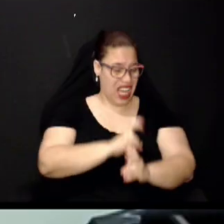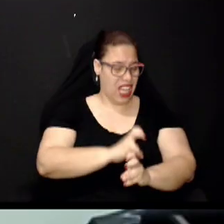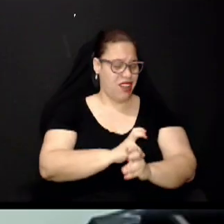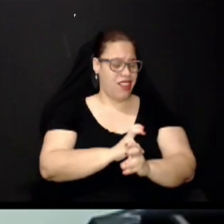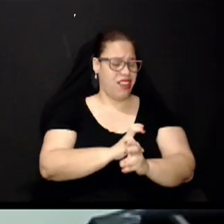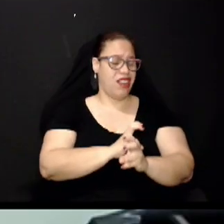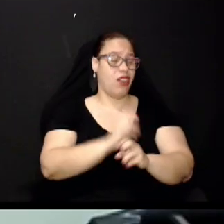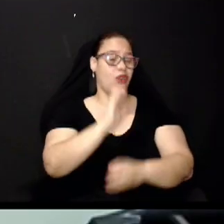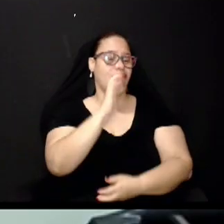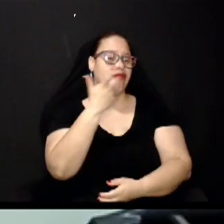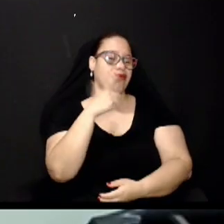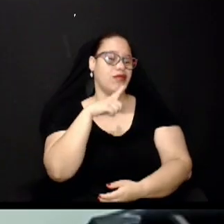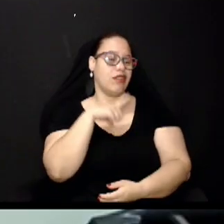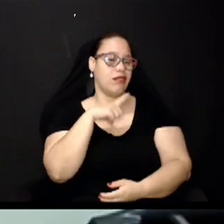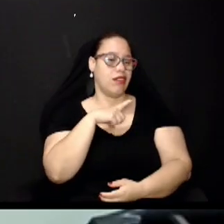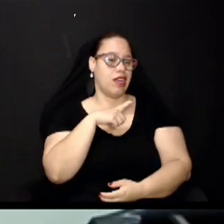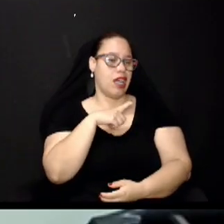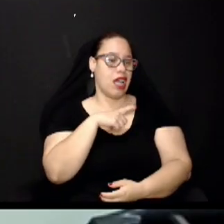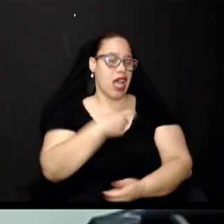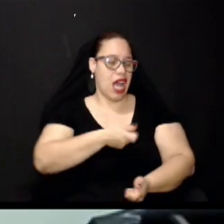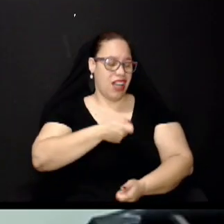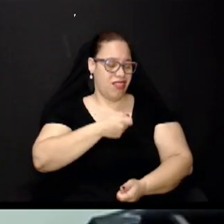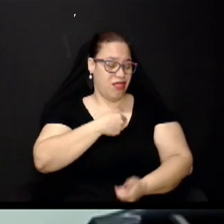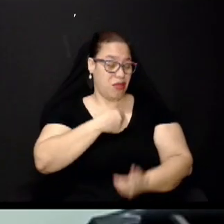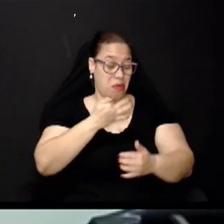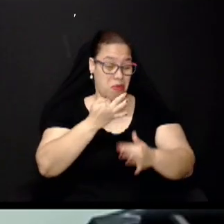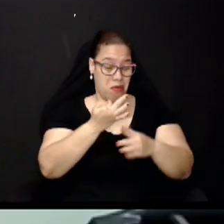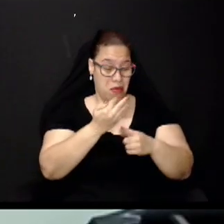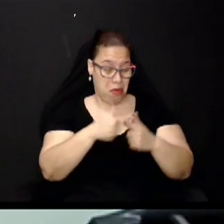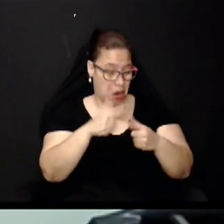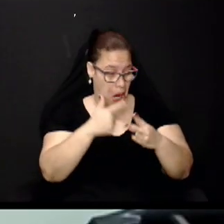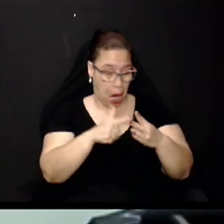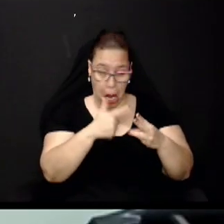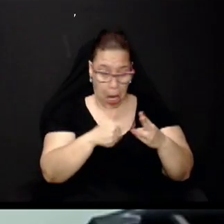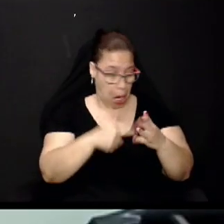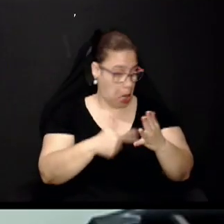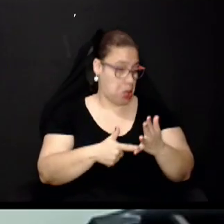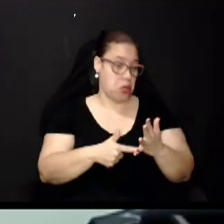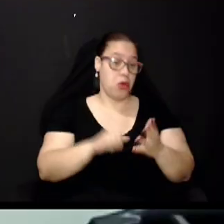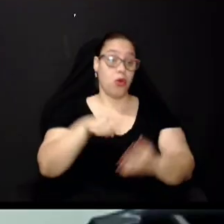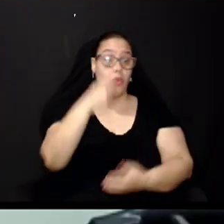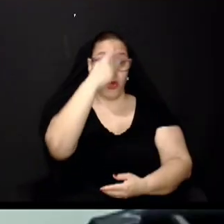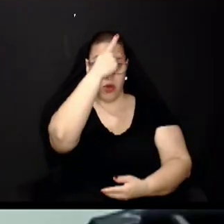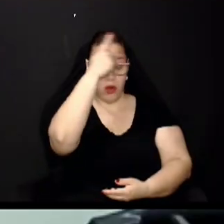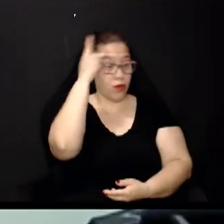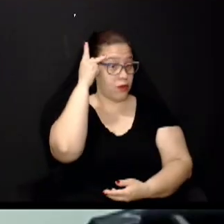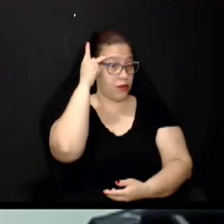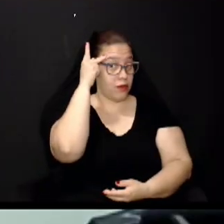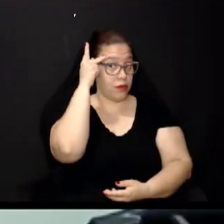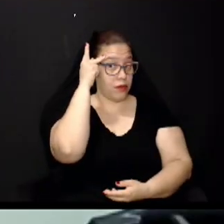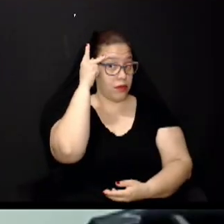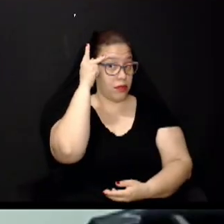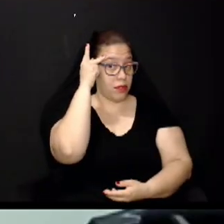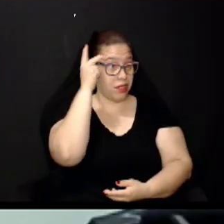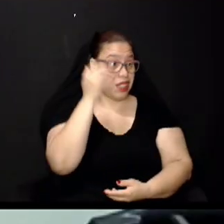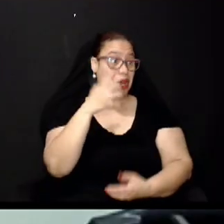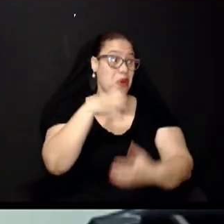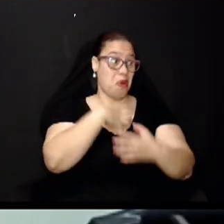temos feridas emocionais e a gente se relaciona com outras pessoas feridas, né?